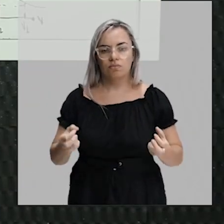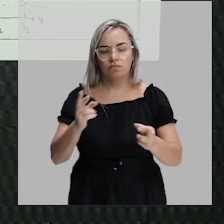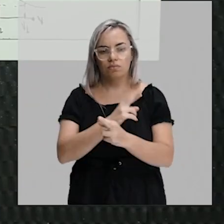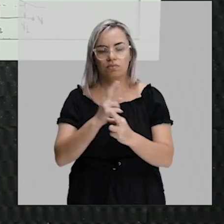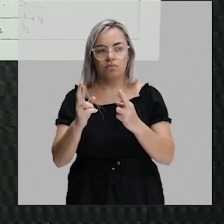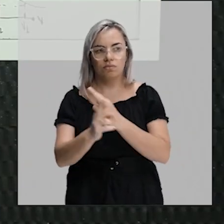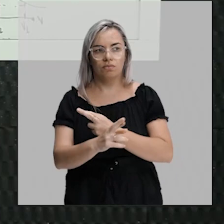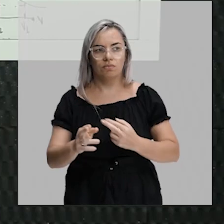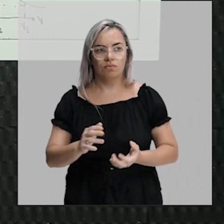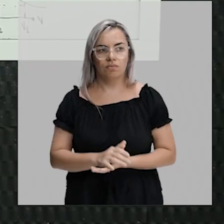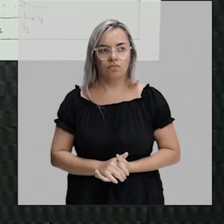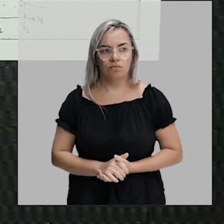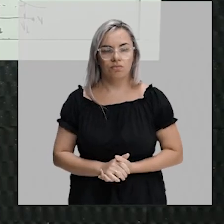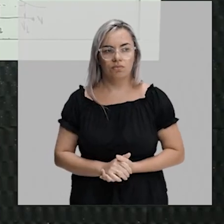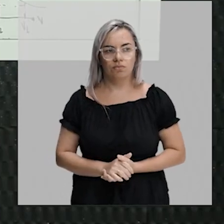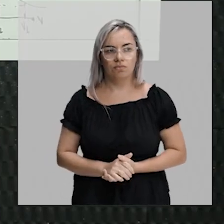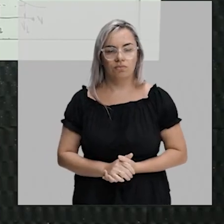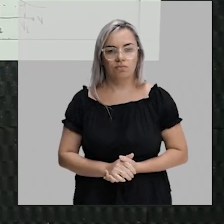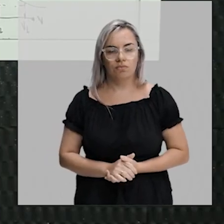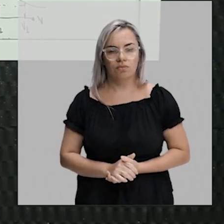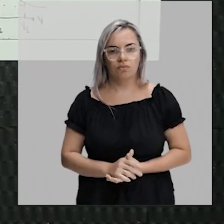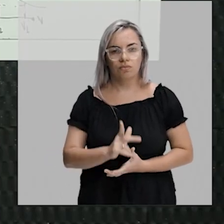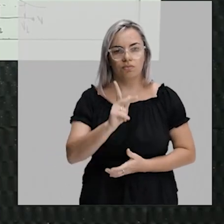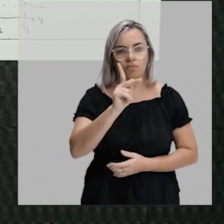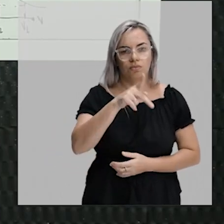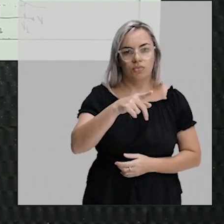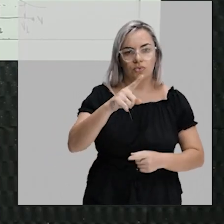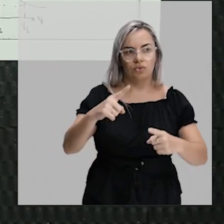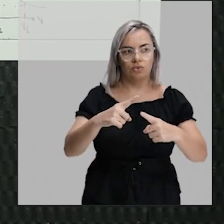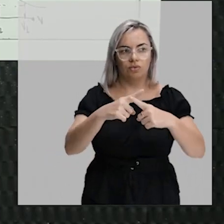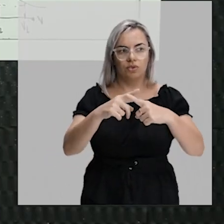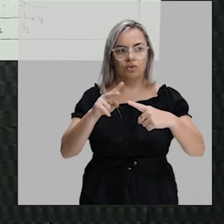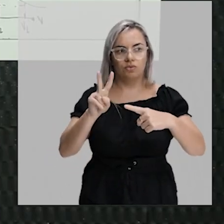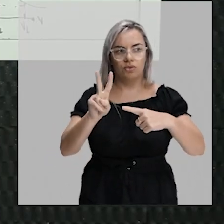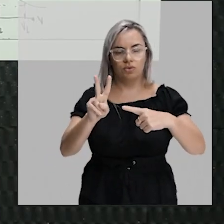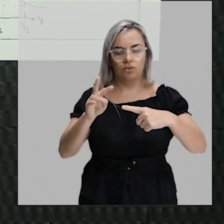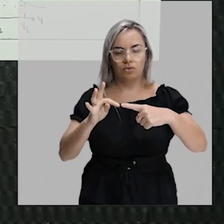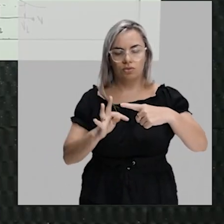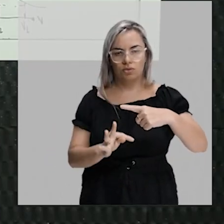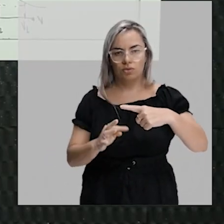pressão, volume sobre temperatura, né? Isso vai ser